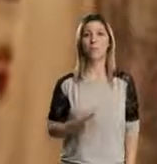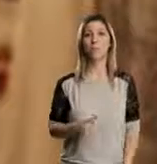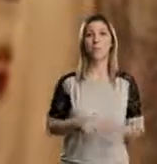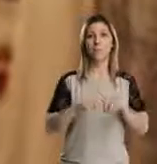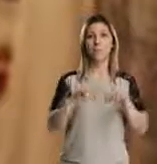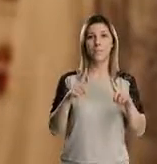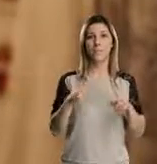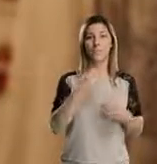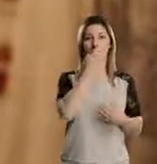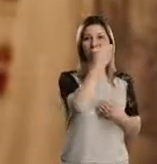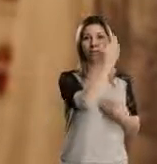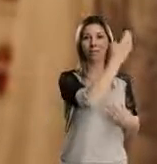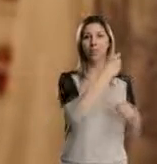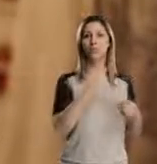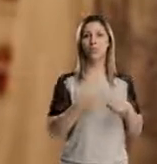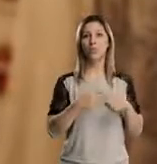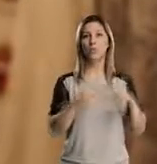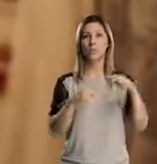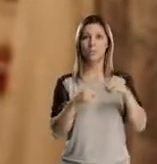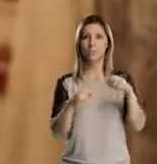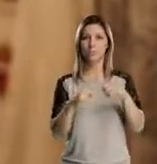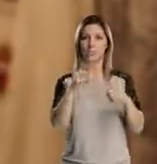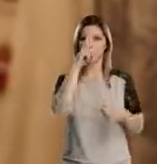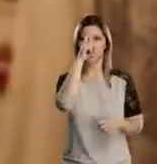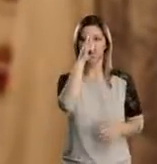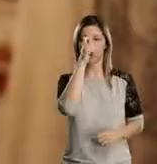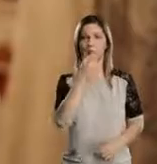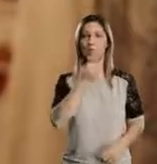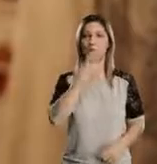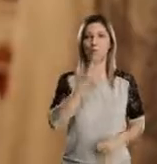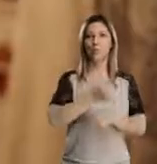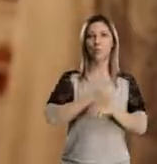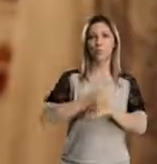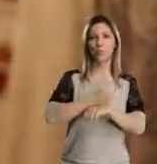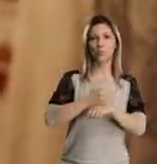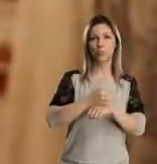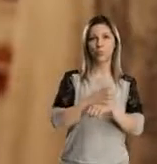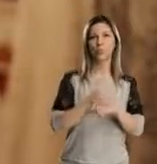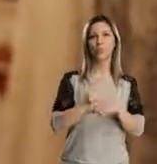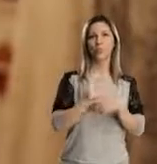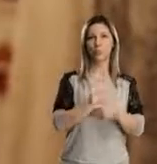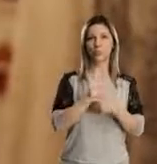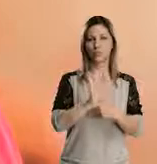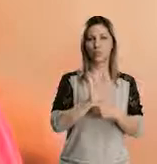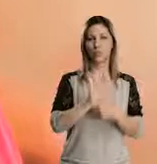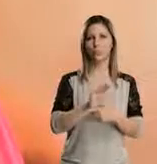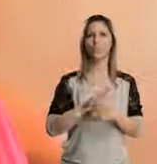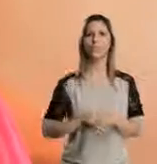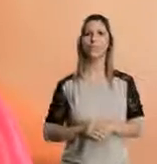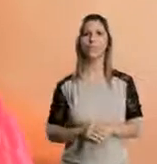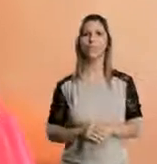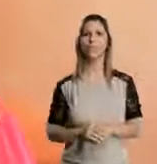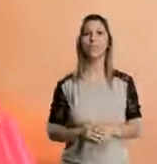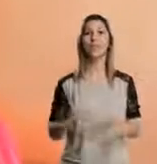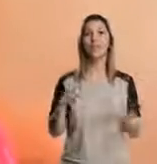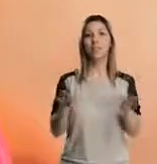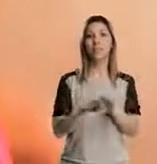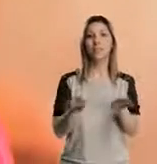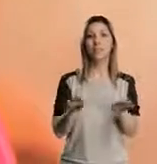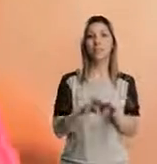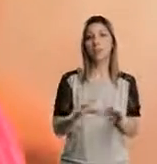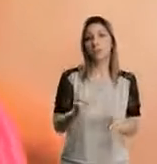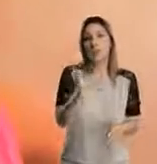sou grata aos médicos que me atenderam, né? Às enfermagens, aos hospitais que eu passei. Isso não é